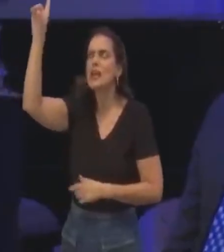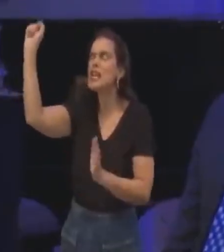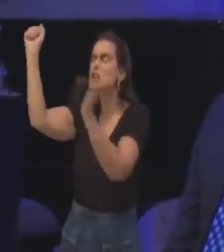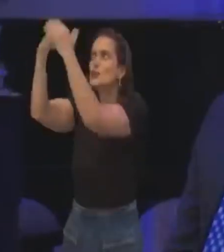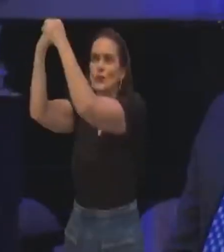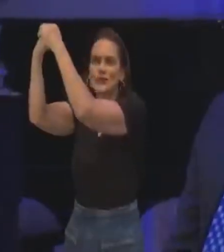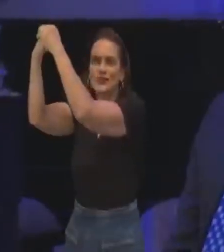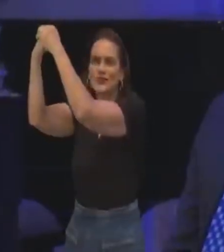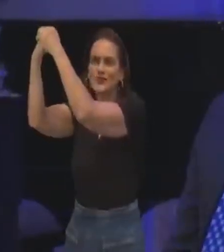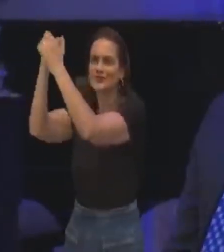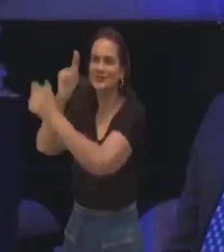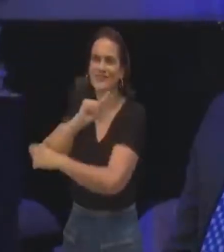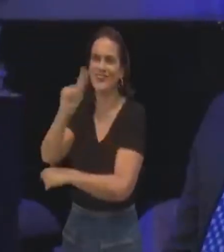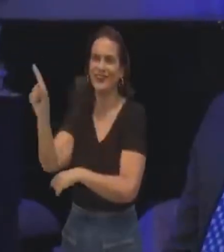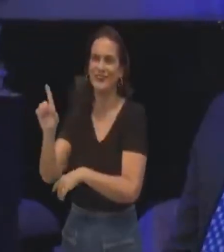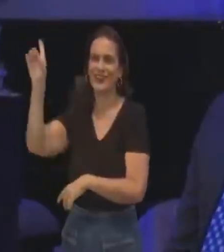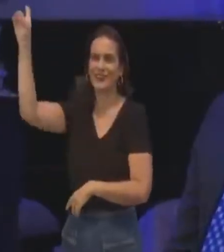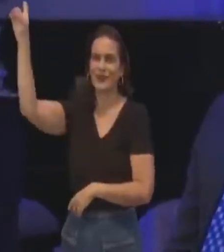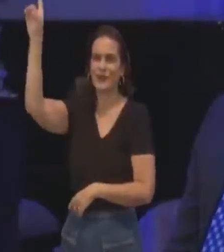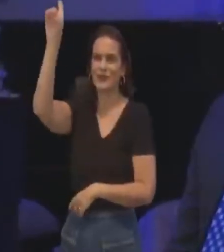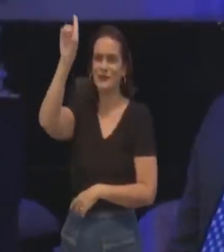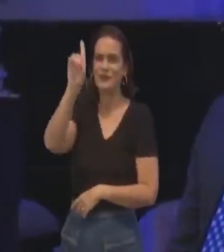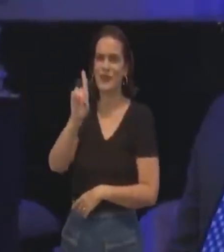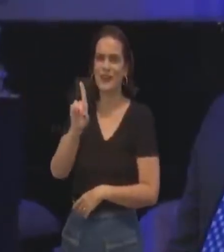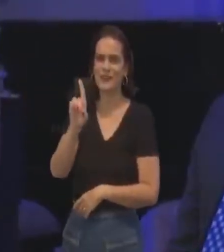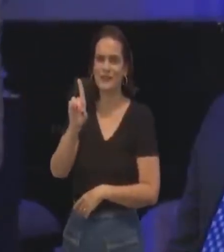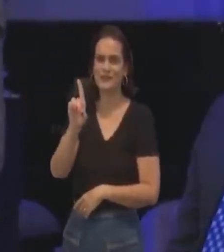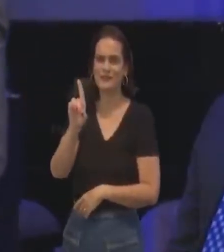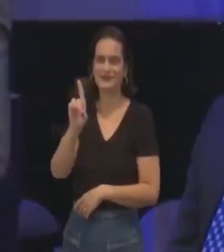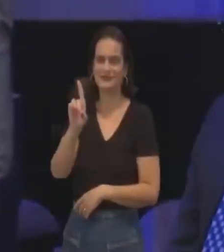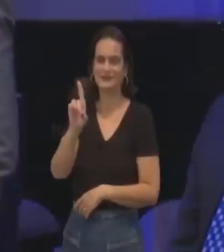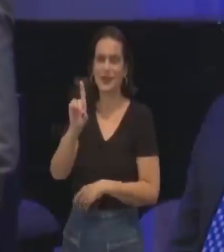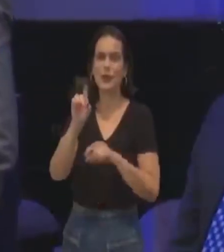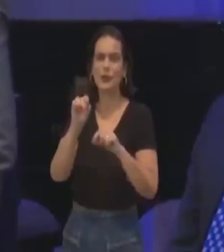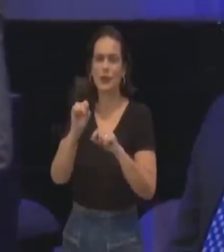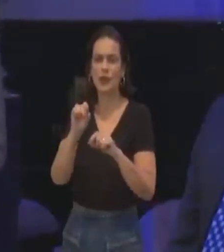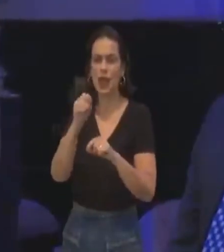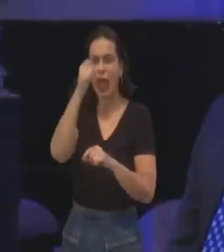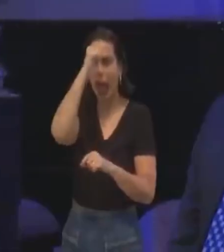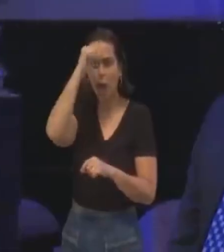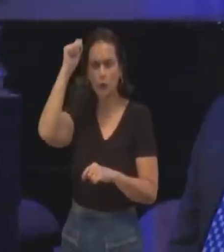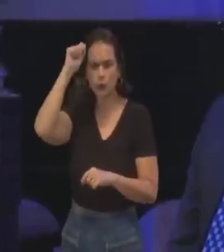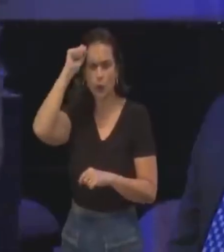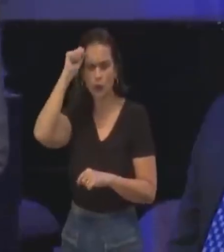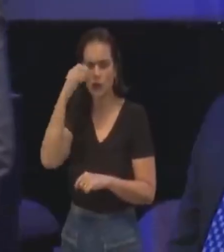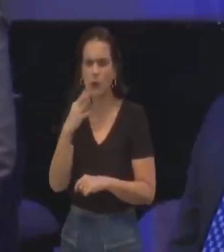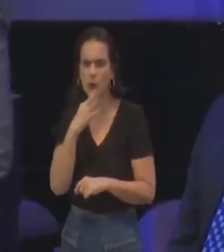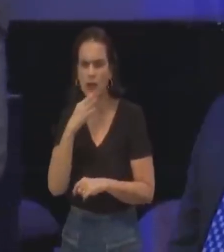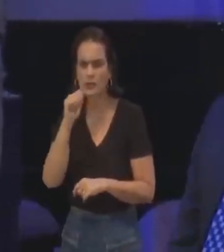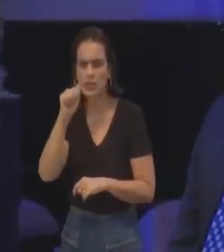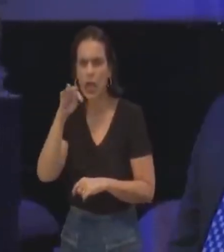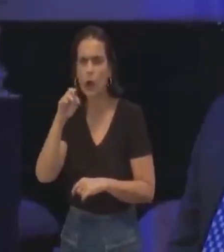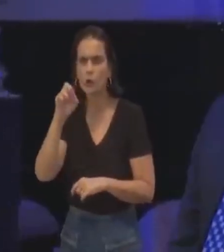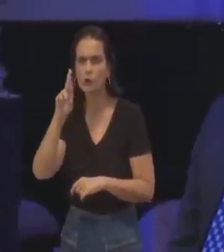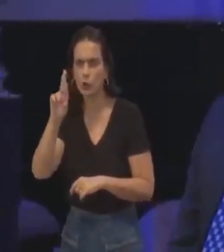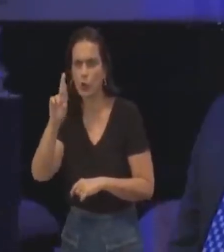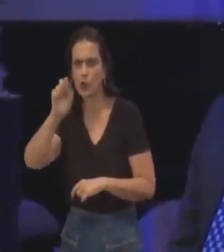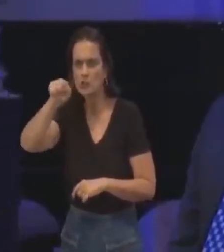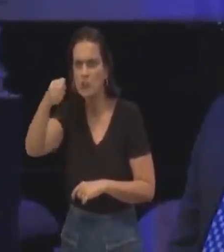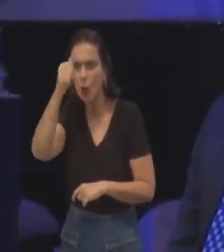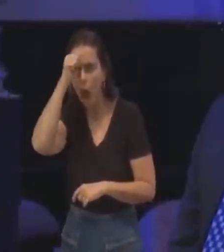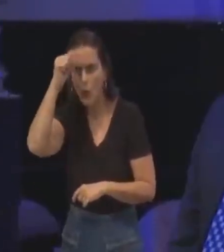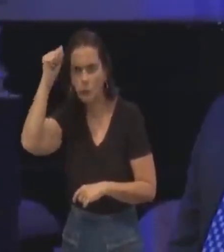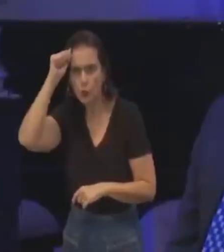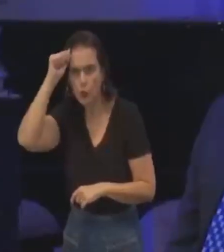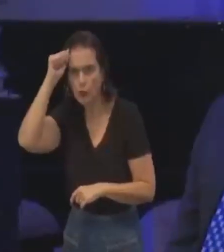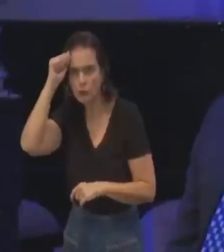que inspira, que sopra e que soprou no autor bíblico, cerca de 40 autores bíblicos que foram